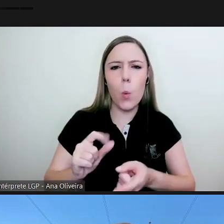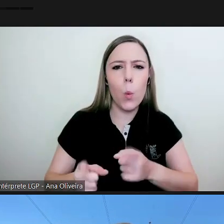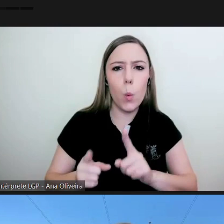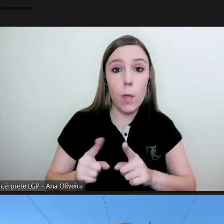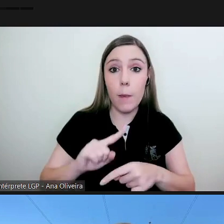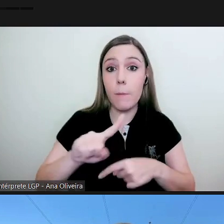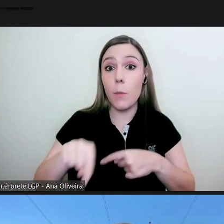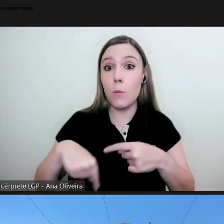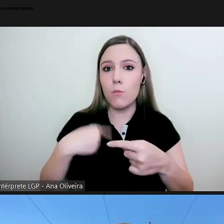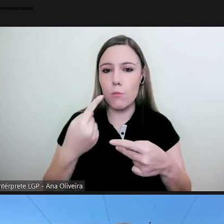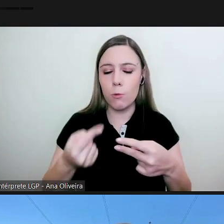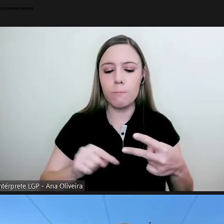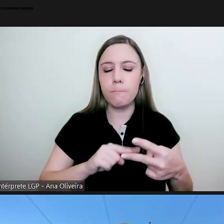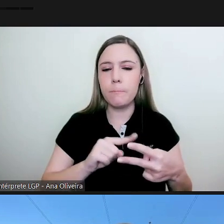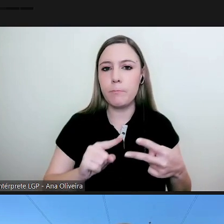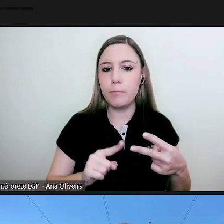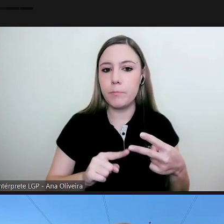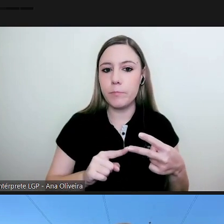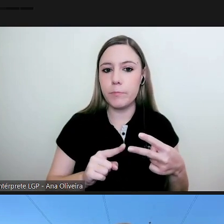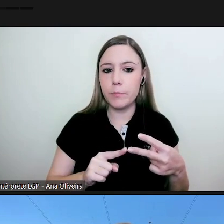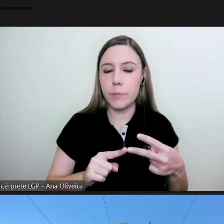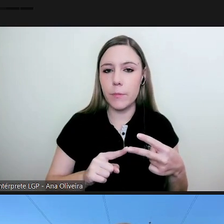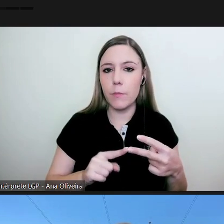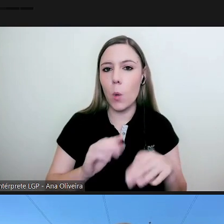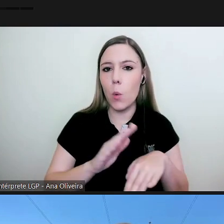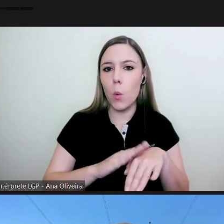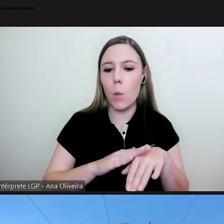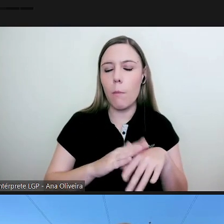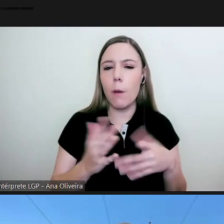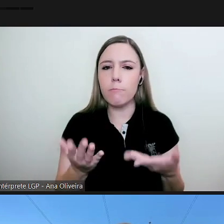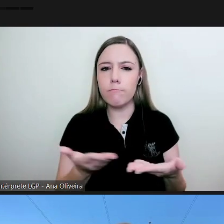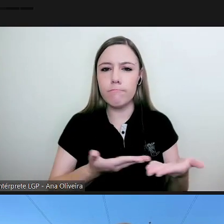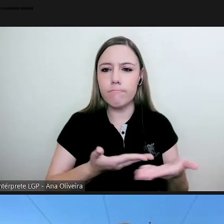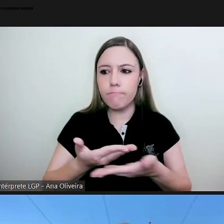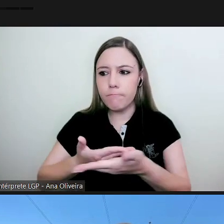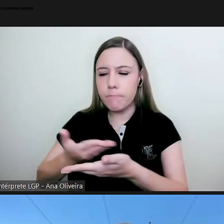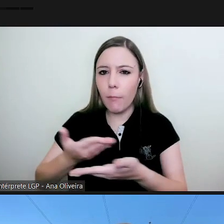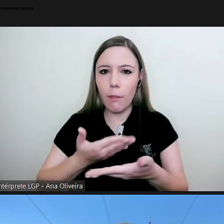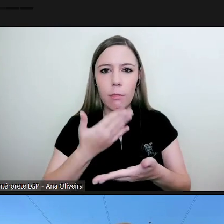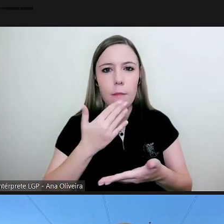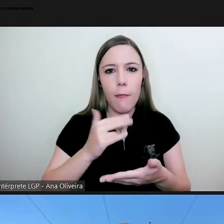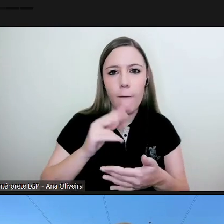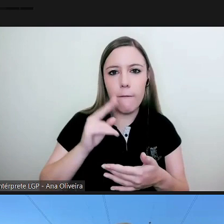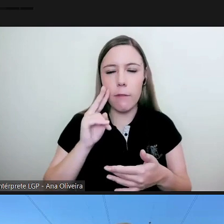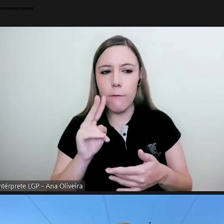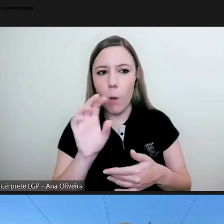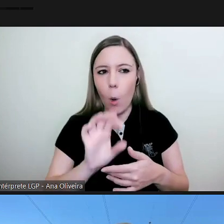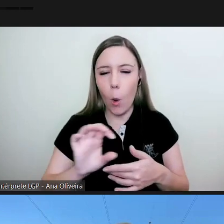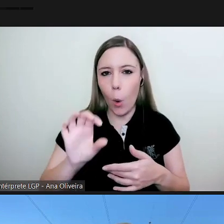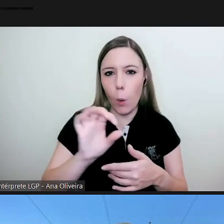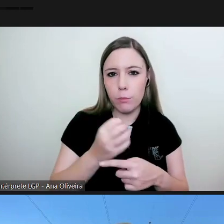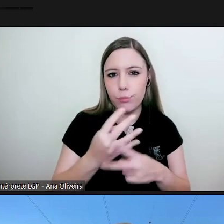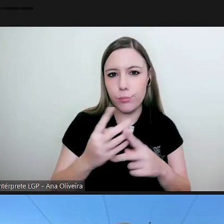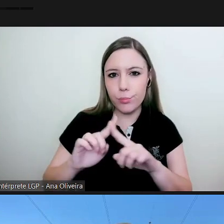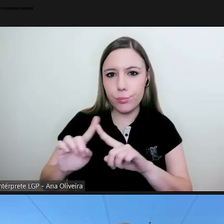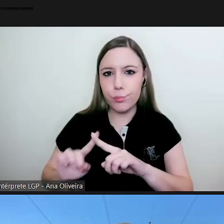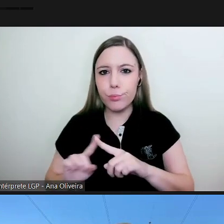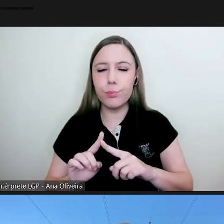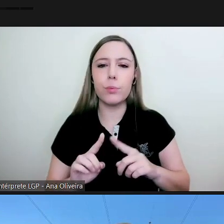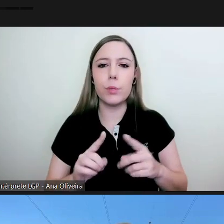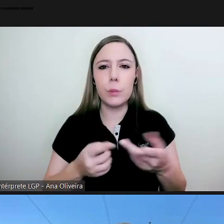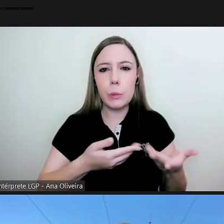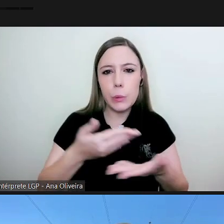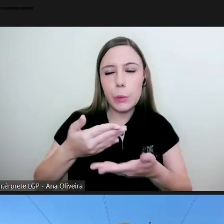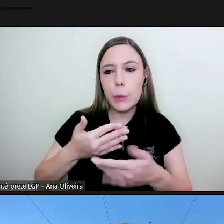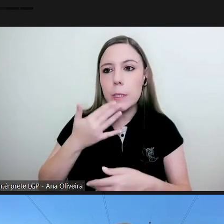seguir, a partir de uma combinação de diferentes indicadores, avaliar